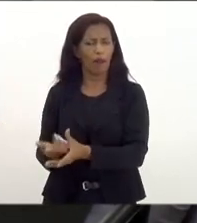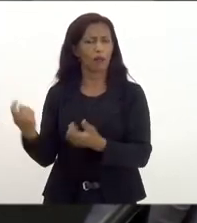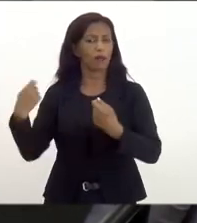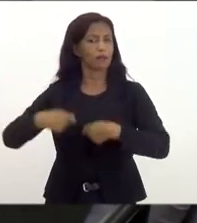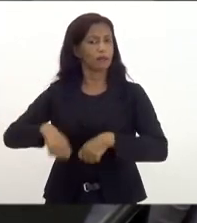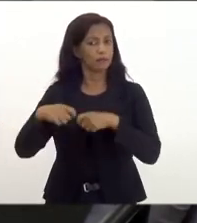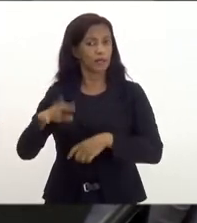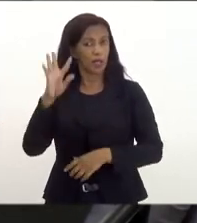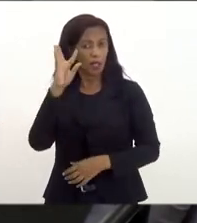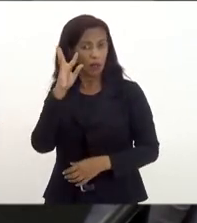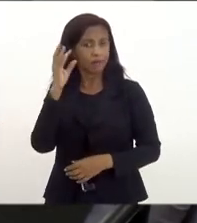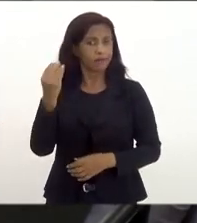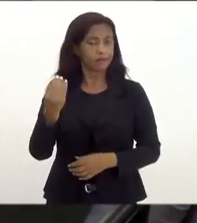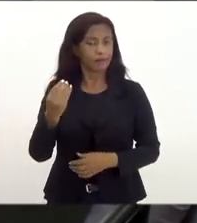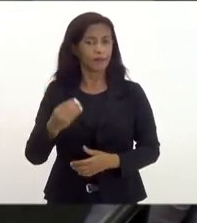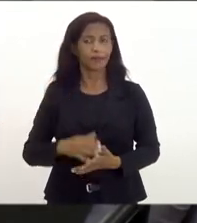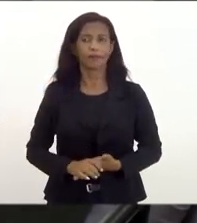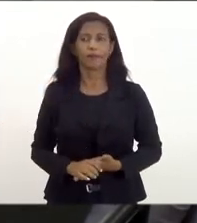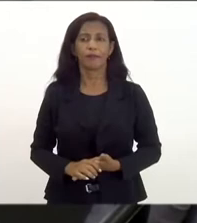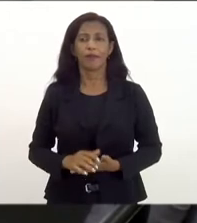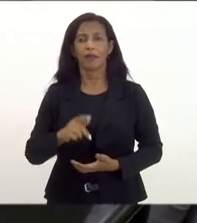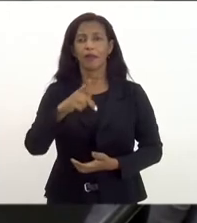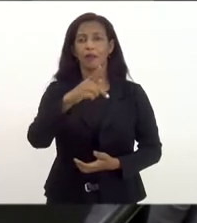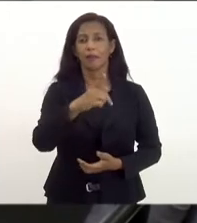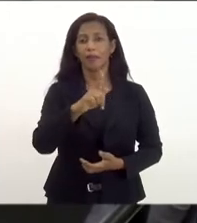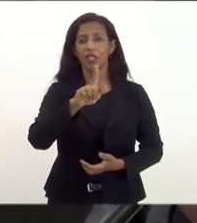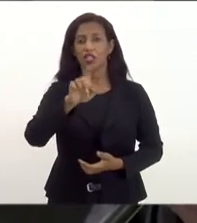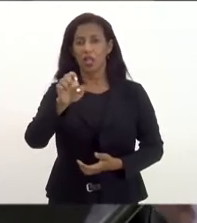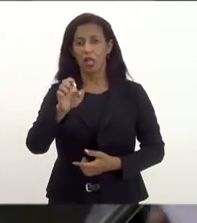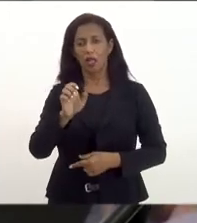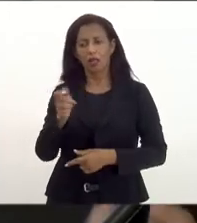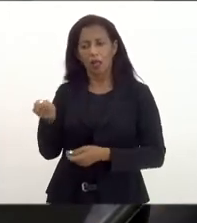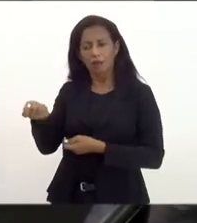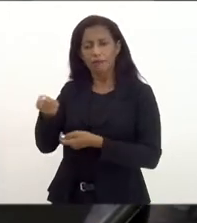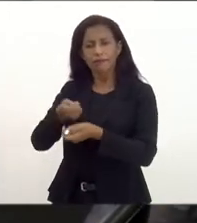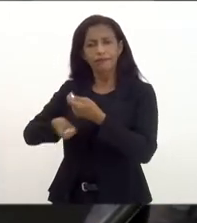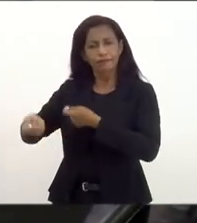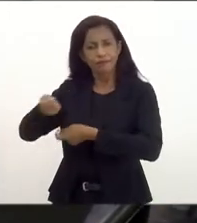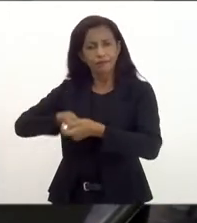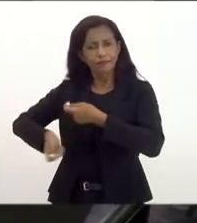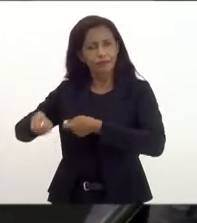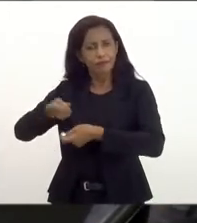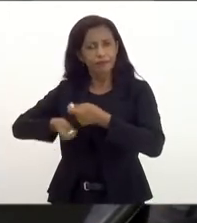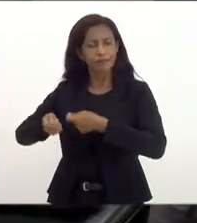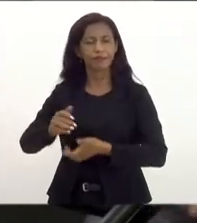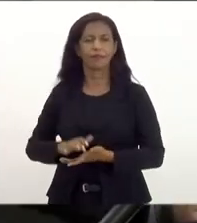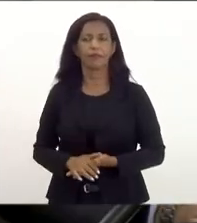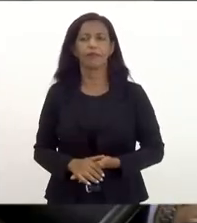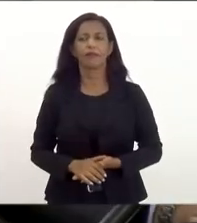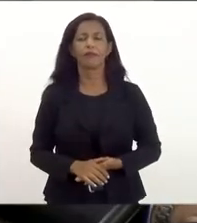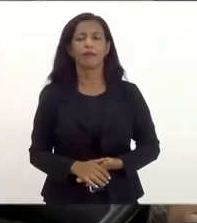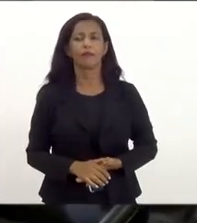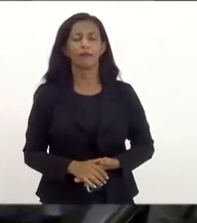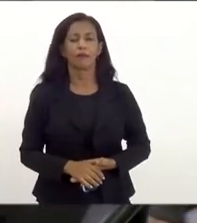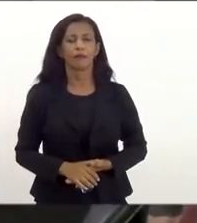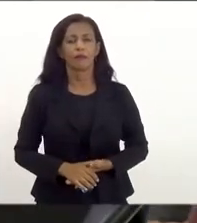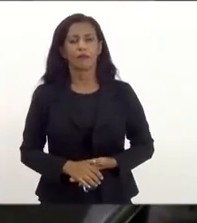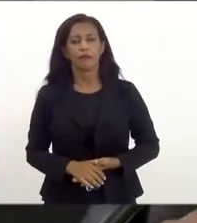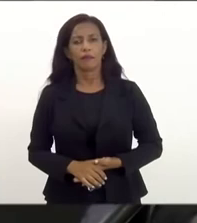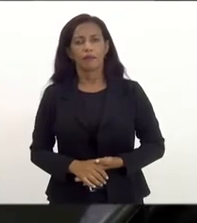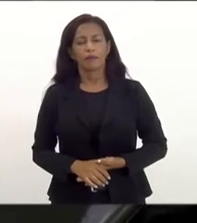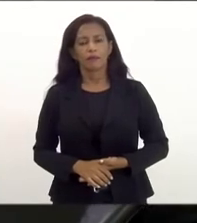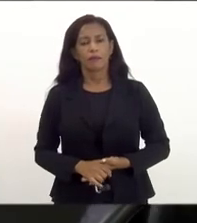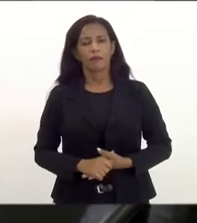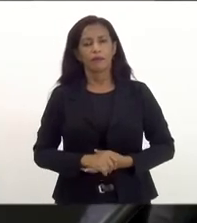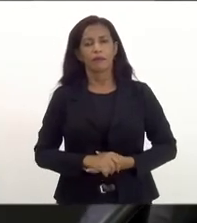colocar Oi e a PG tá pilotando isso E aí eu gostaria sumido tio Fernando